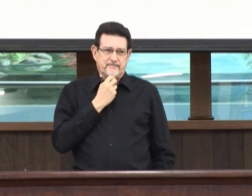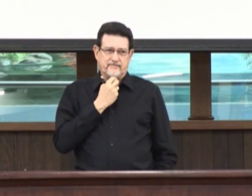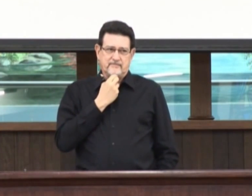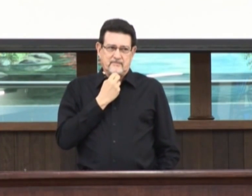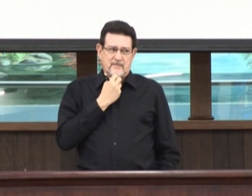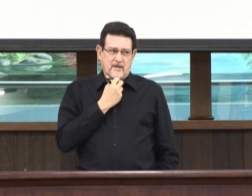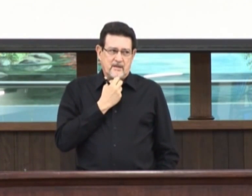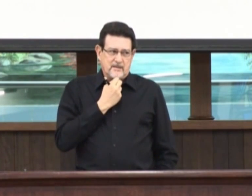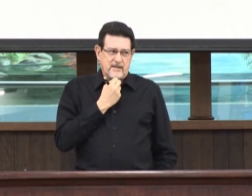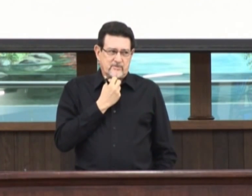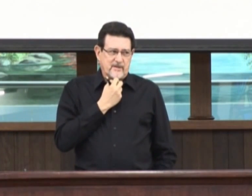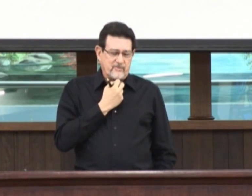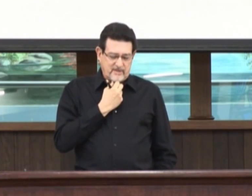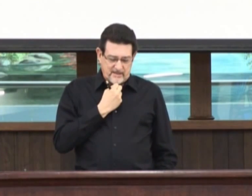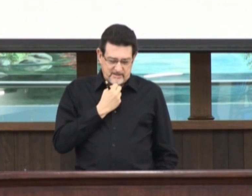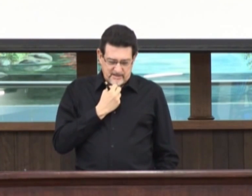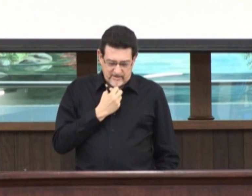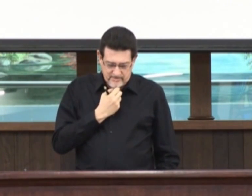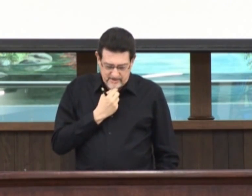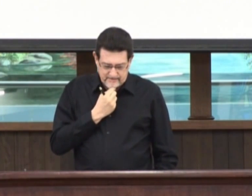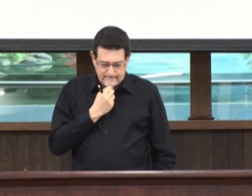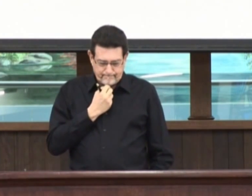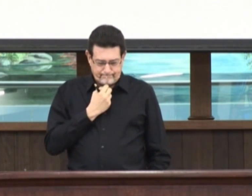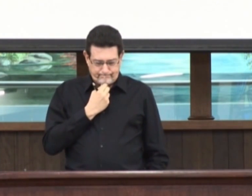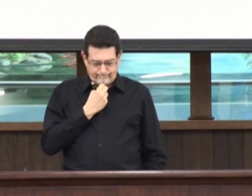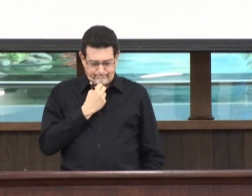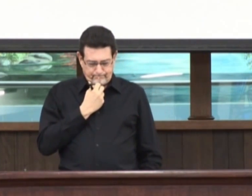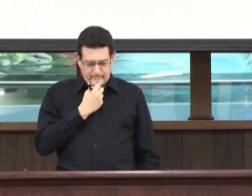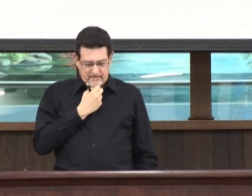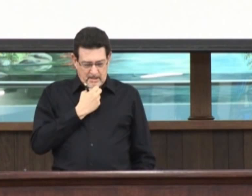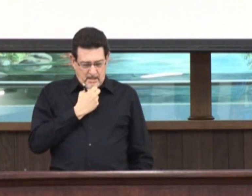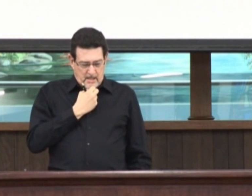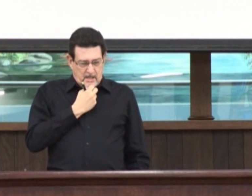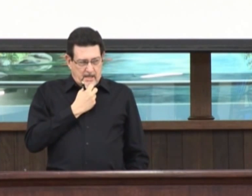descansar dentro da vontade de Deus?